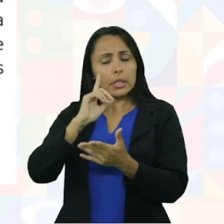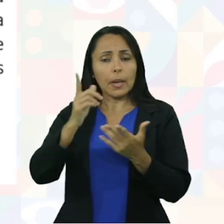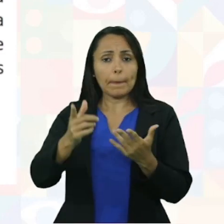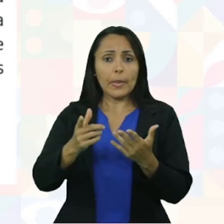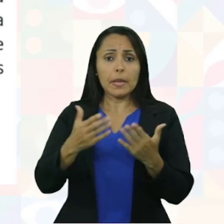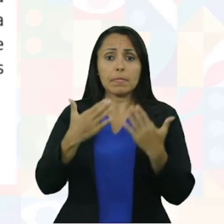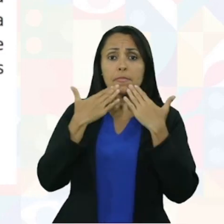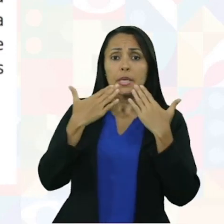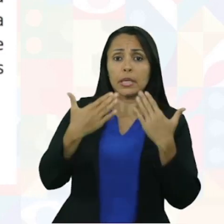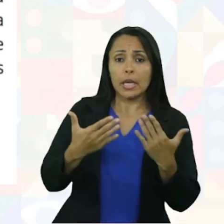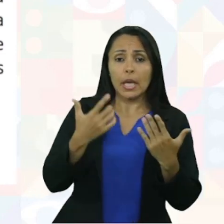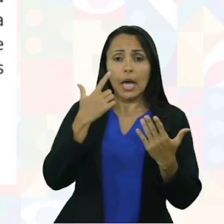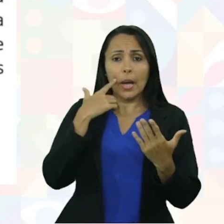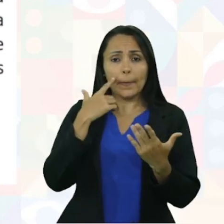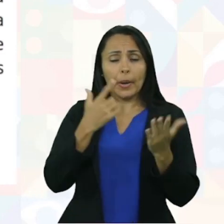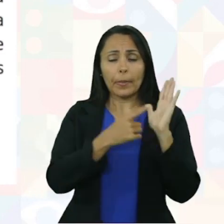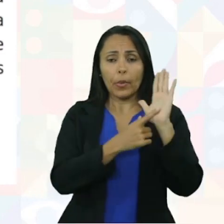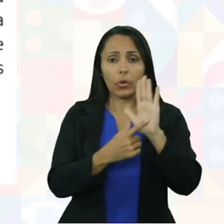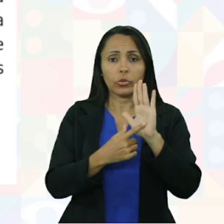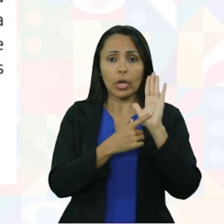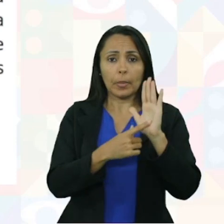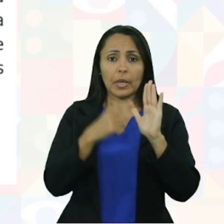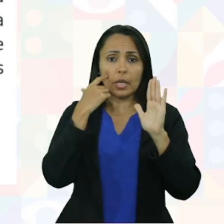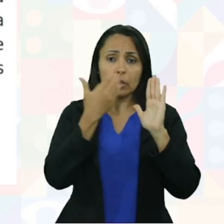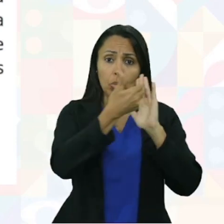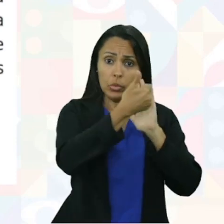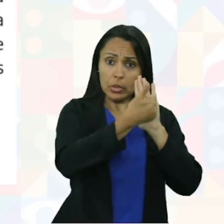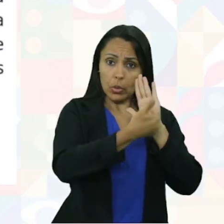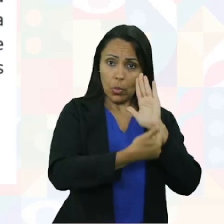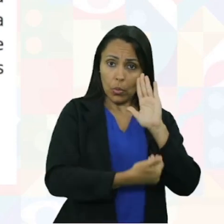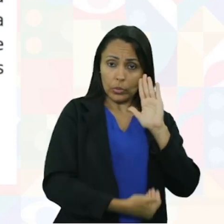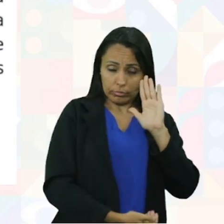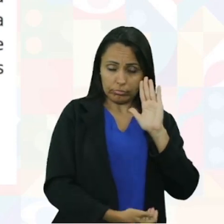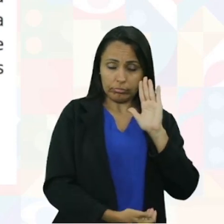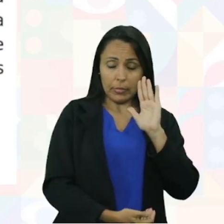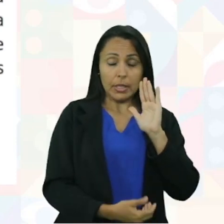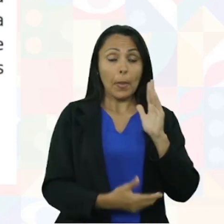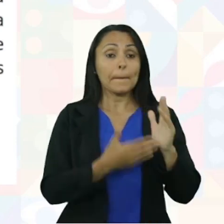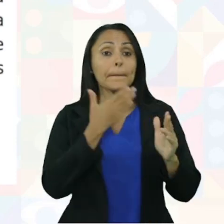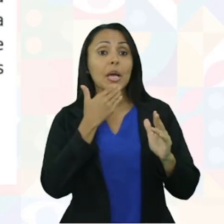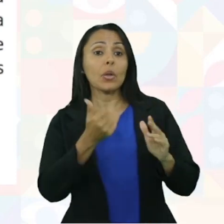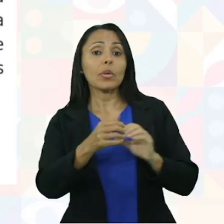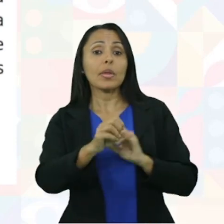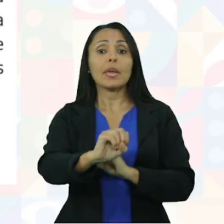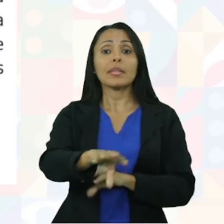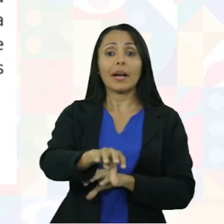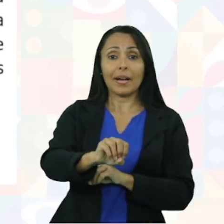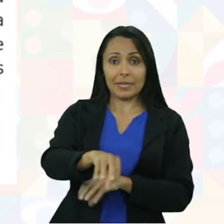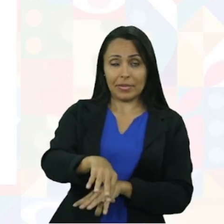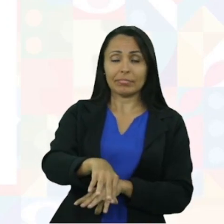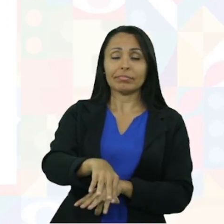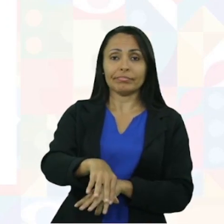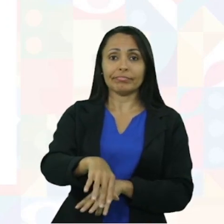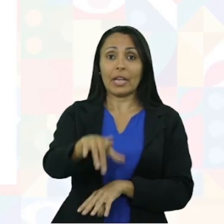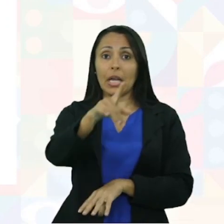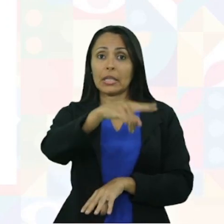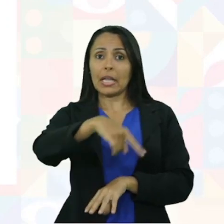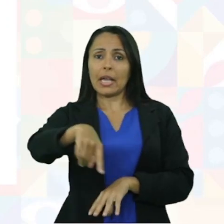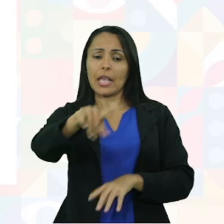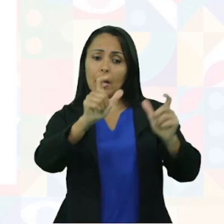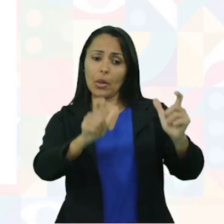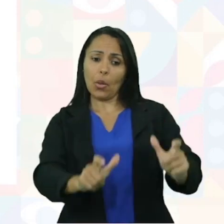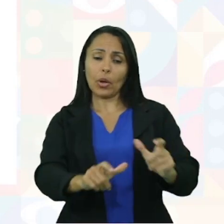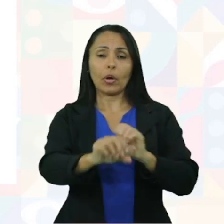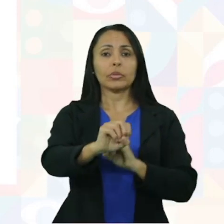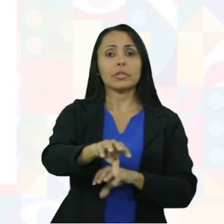contas. Afinal de contas, esse recurso é destinado à melhoria da educação daquela unidade de ensino. Então,